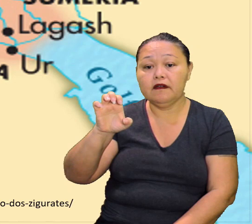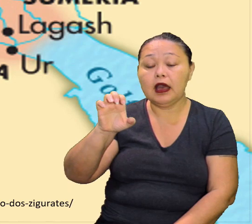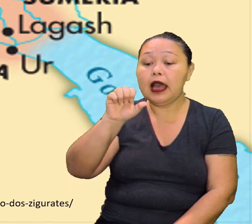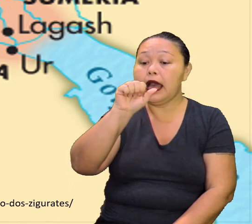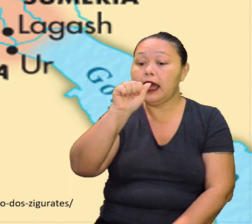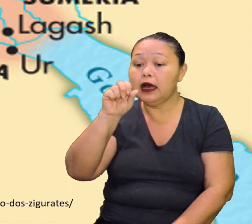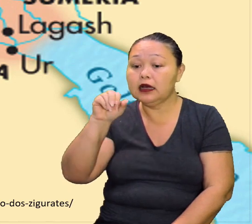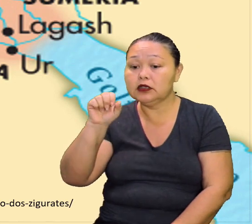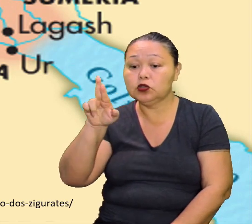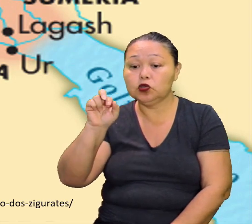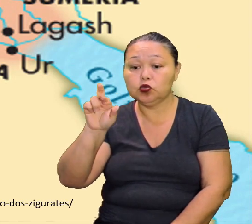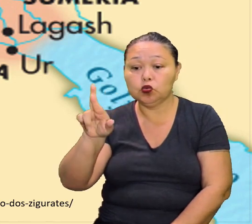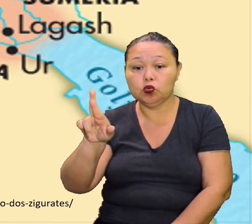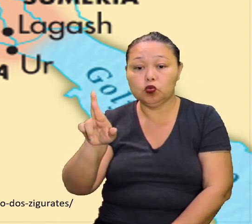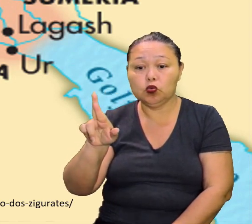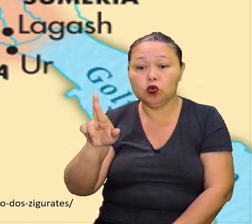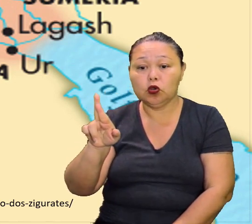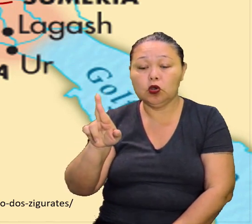Assur,